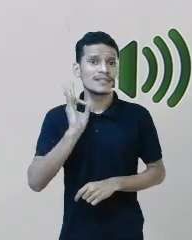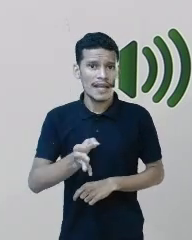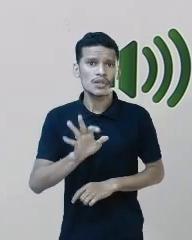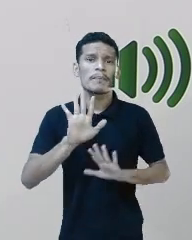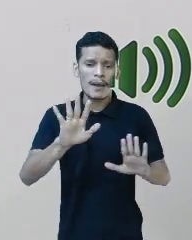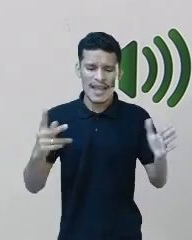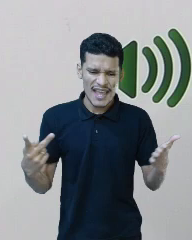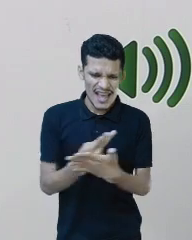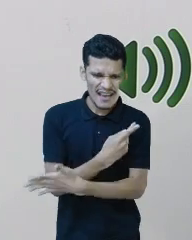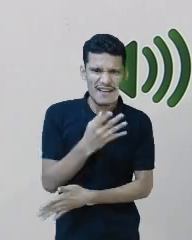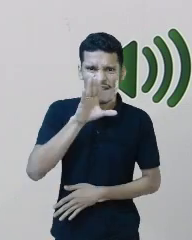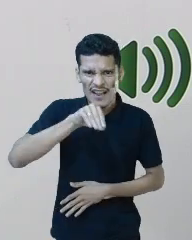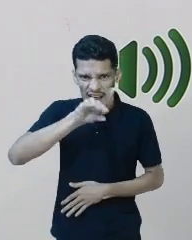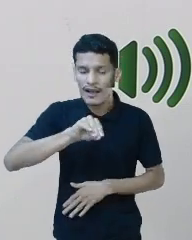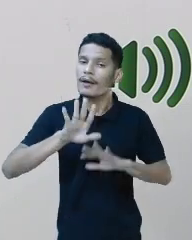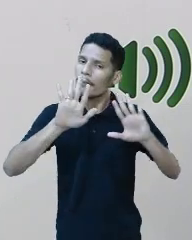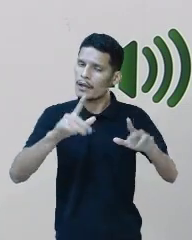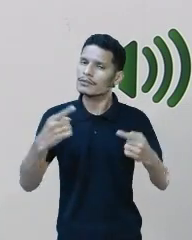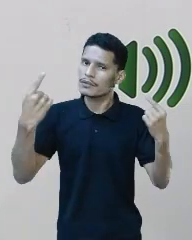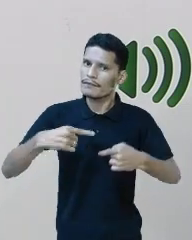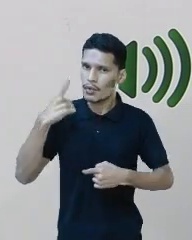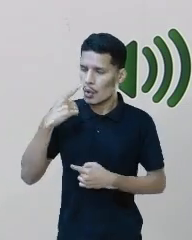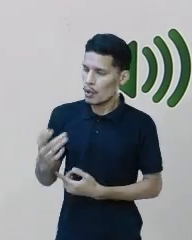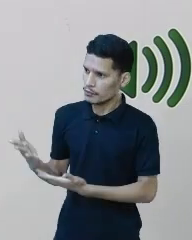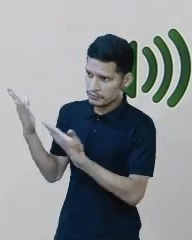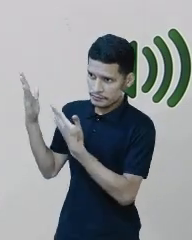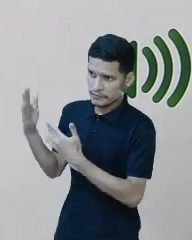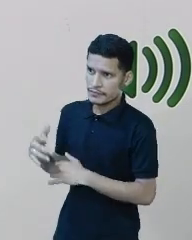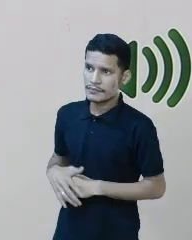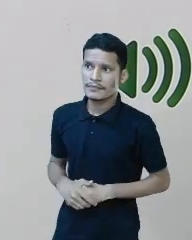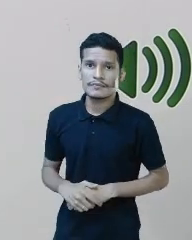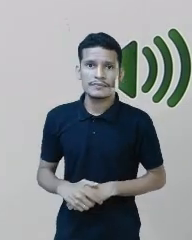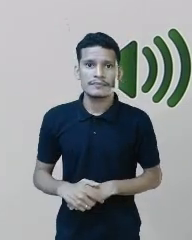nosso desafio qual é. Vamos ver aqui no slide, olha só.